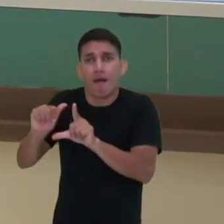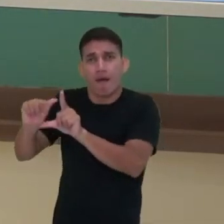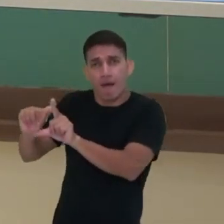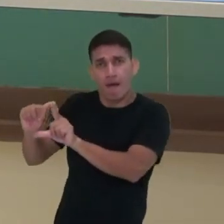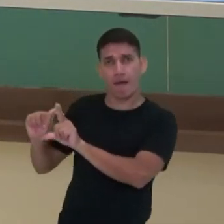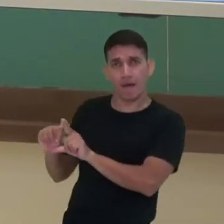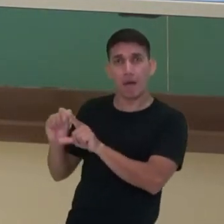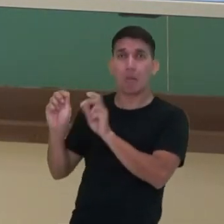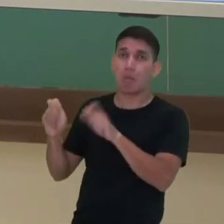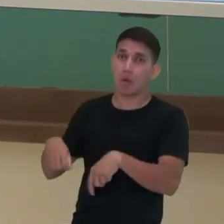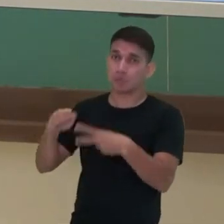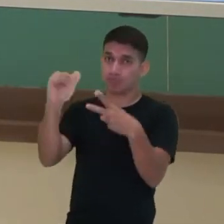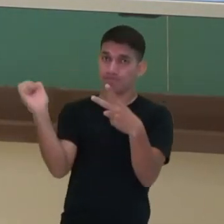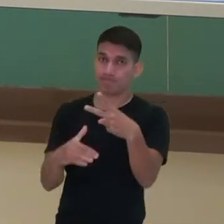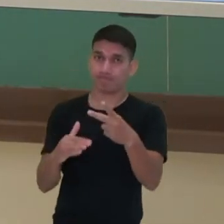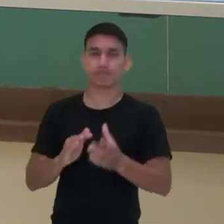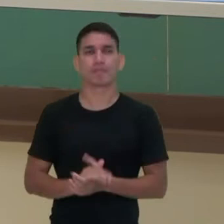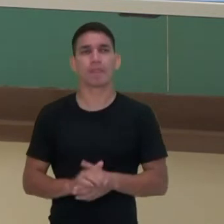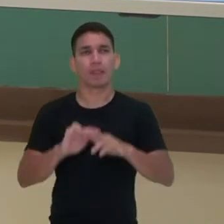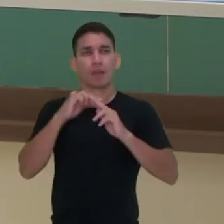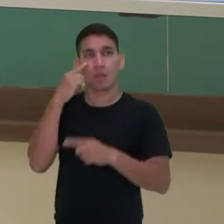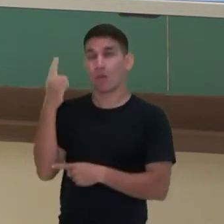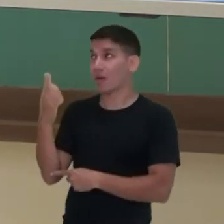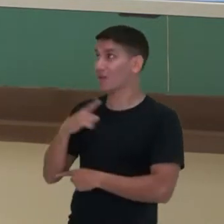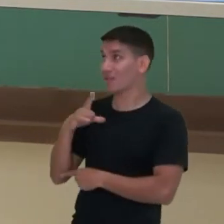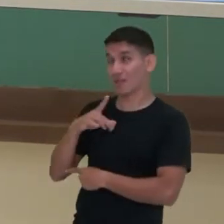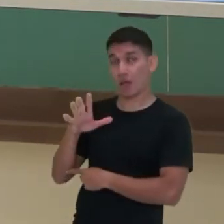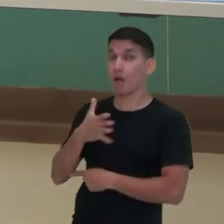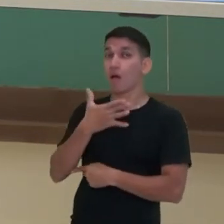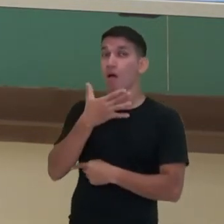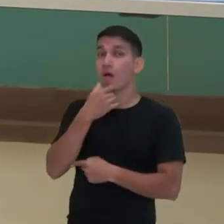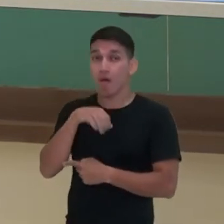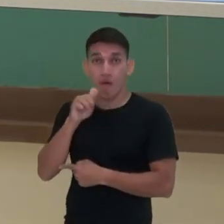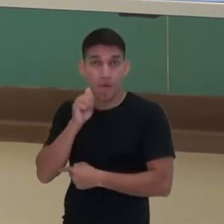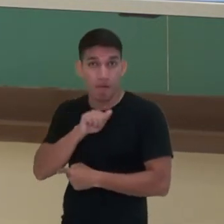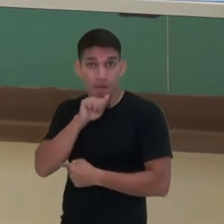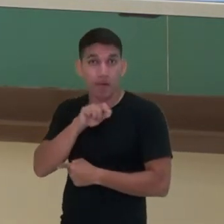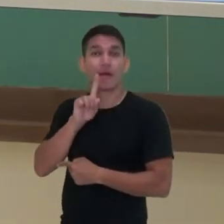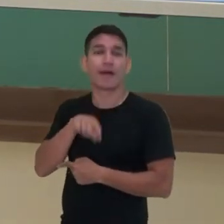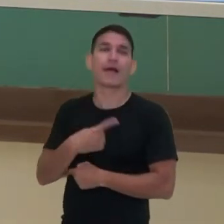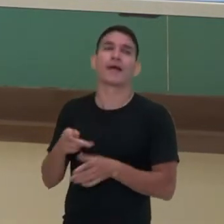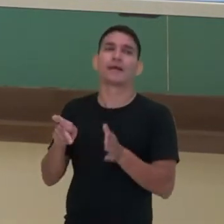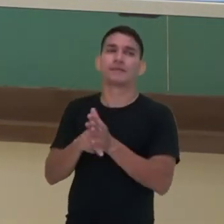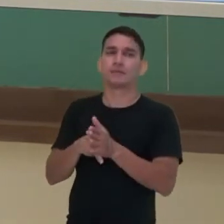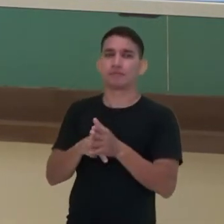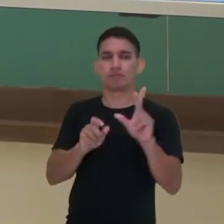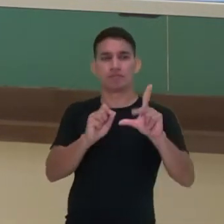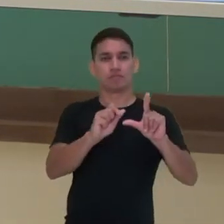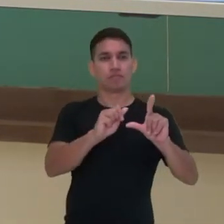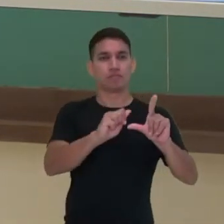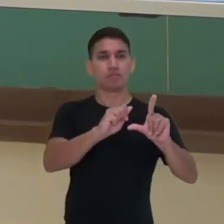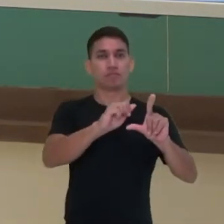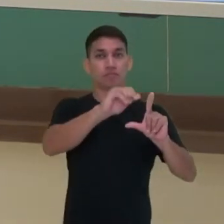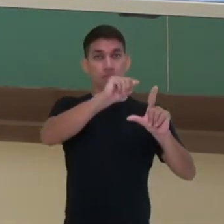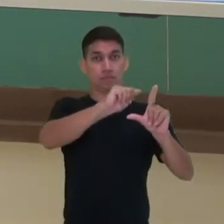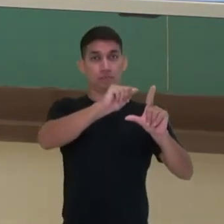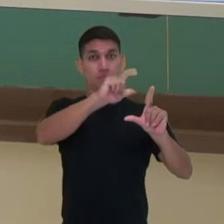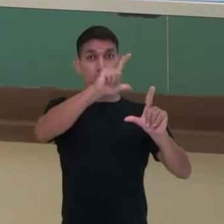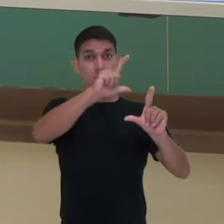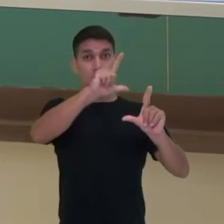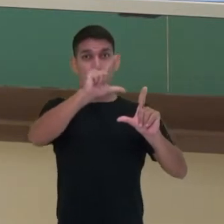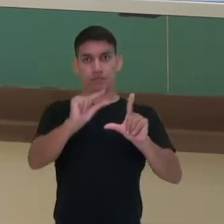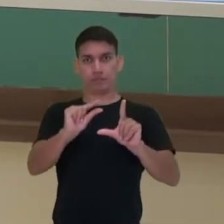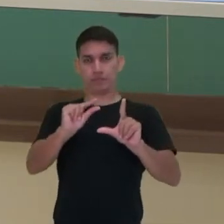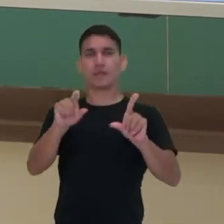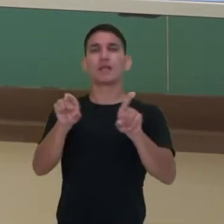seja recessiva. Os pais são heterozigotos, azão, azinho, tá? E os filhos são diferentes, são